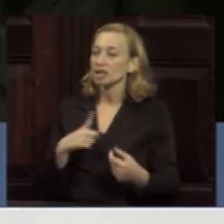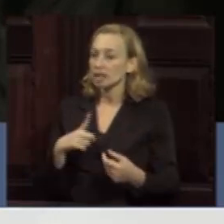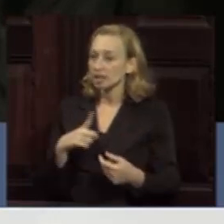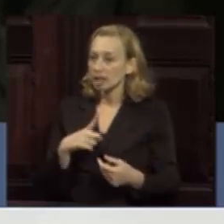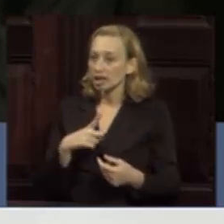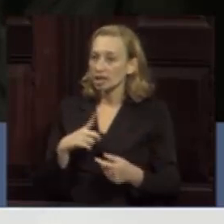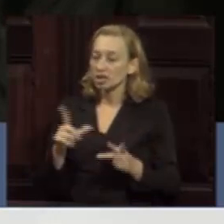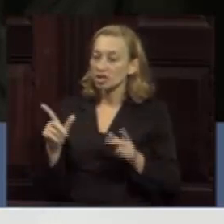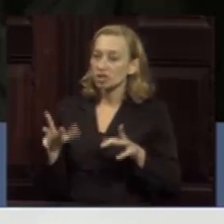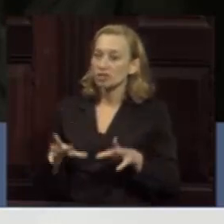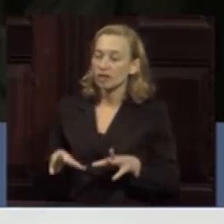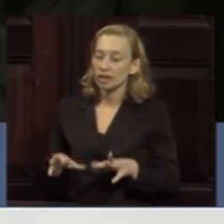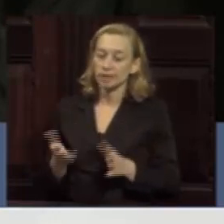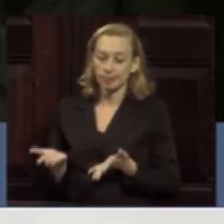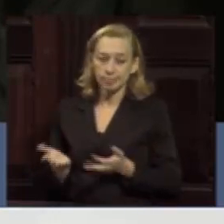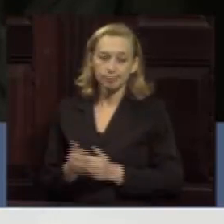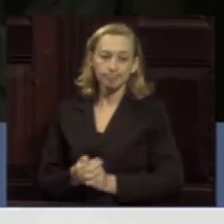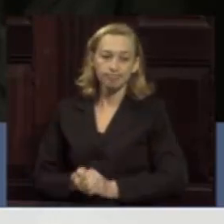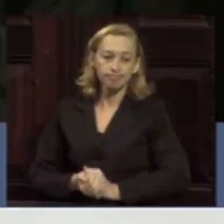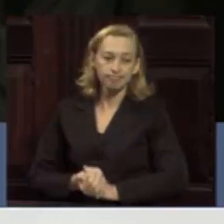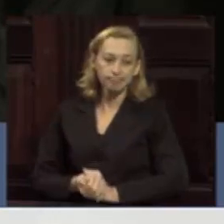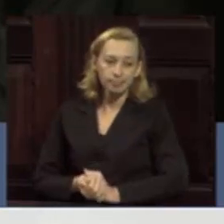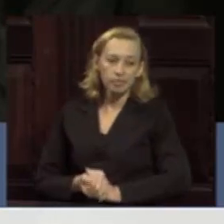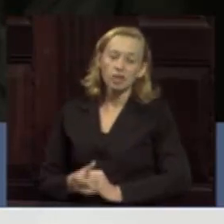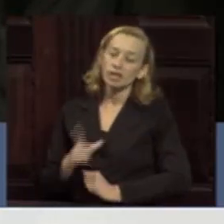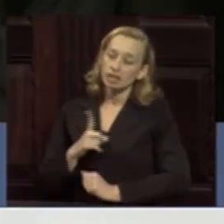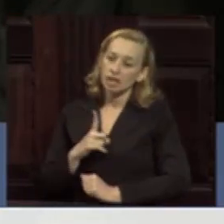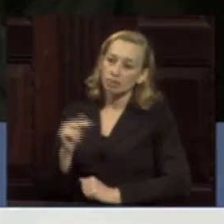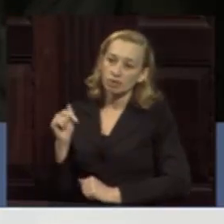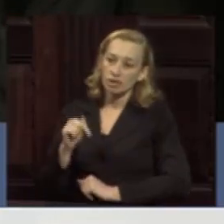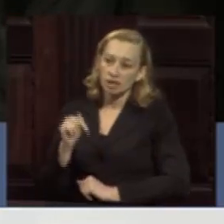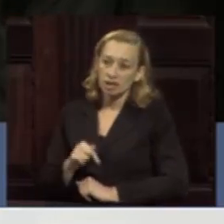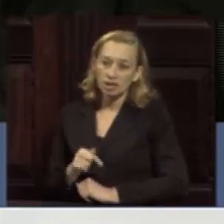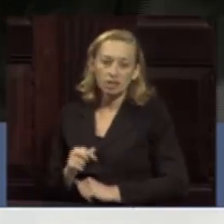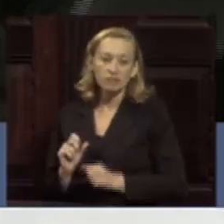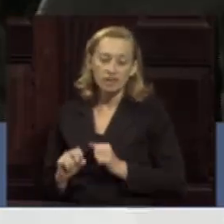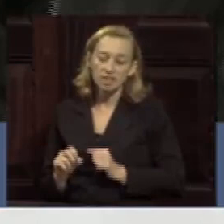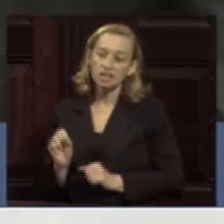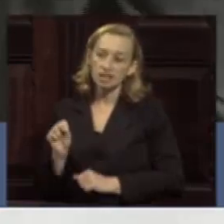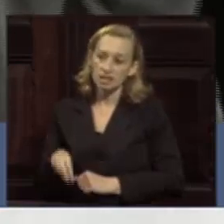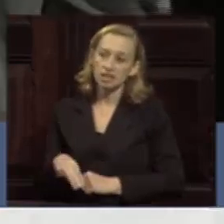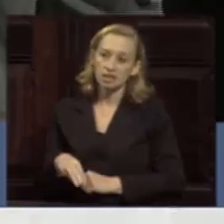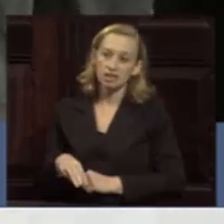diferenciação para sua aposentadoria. Então, nós temos aqui que fazer, sim,